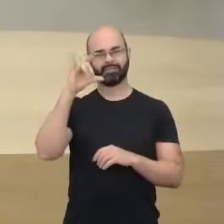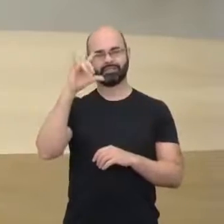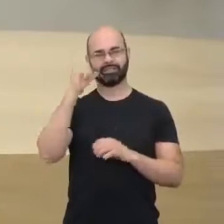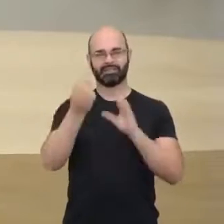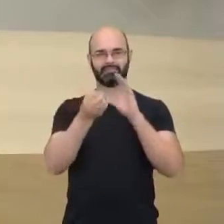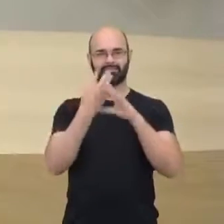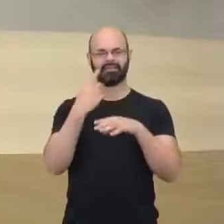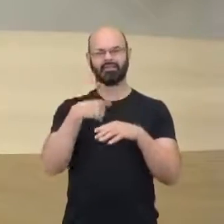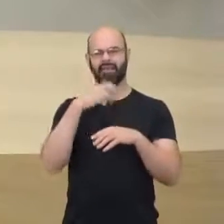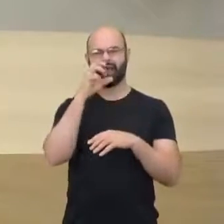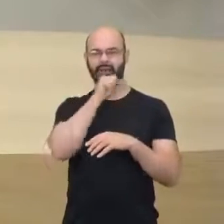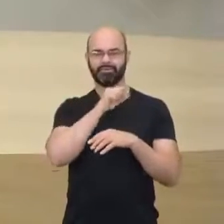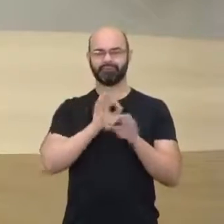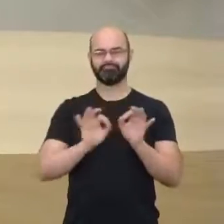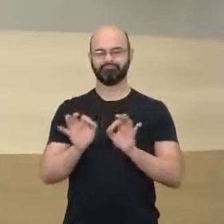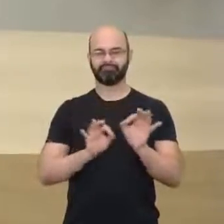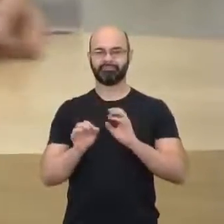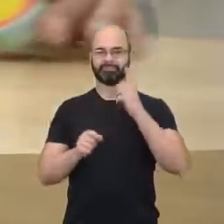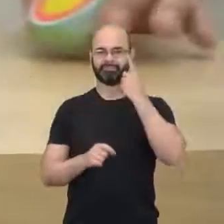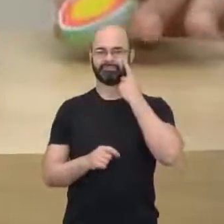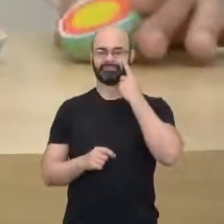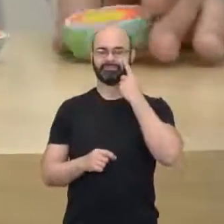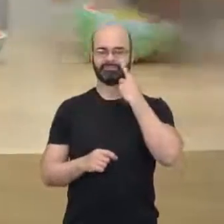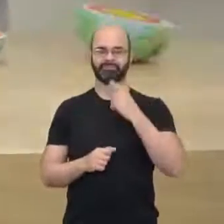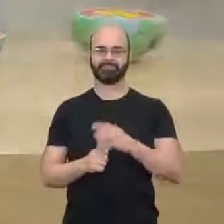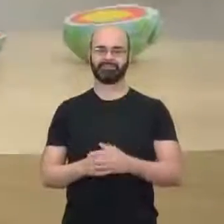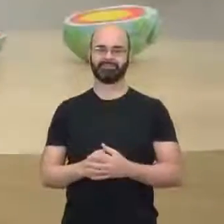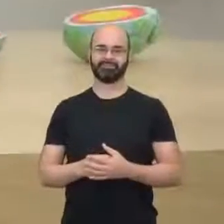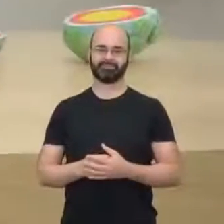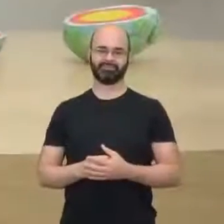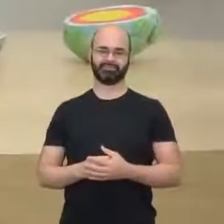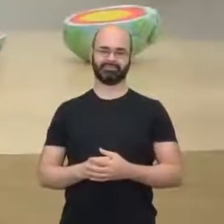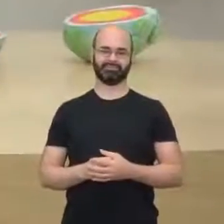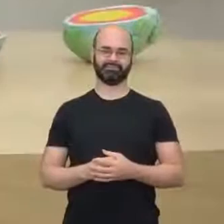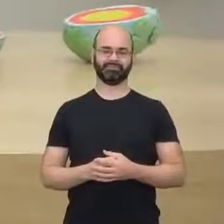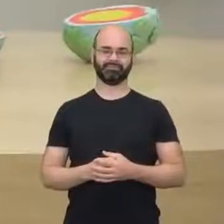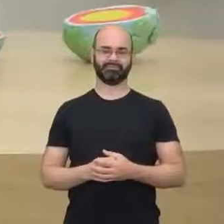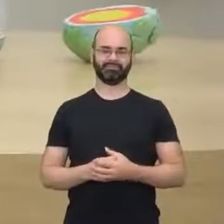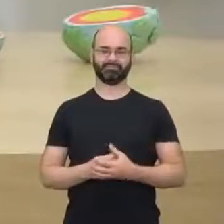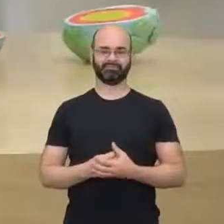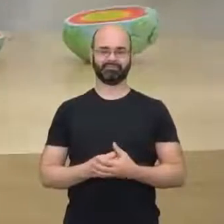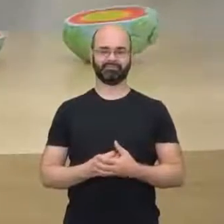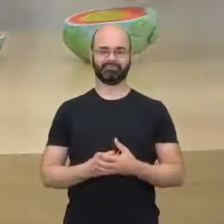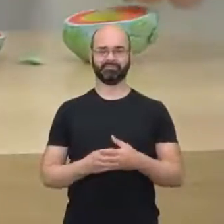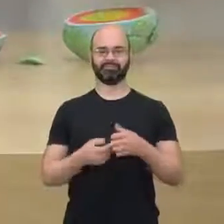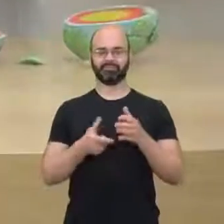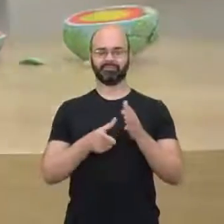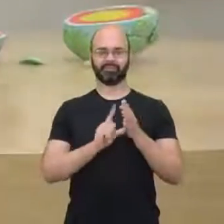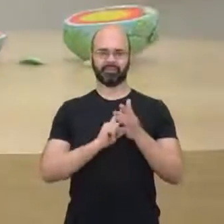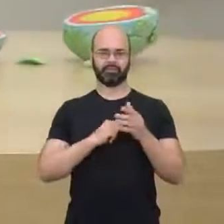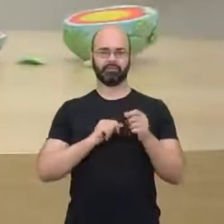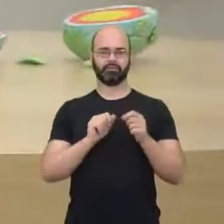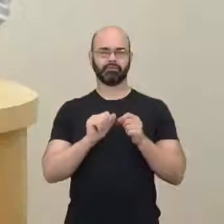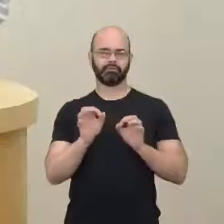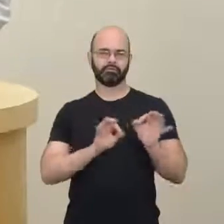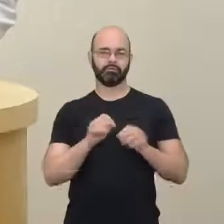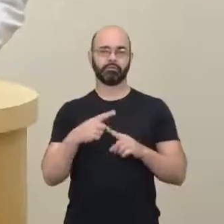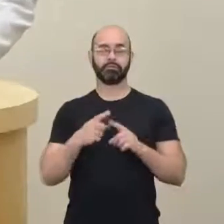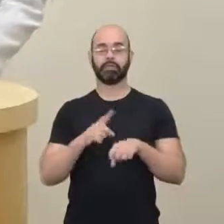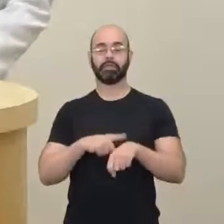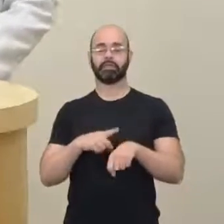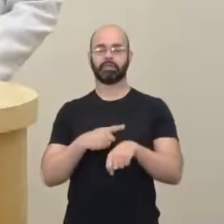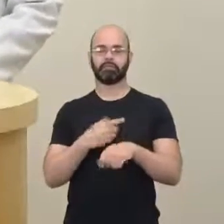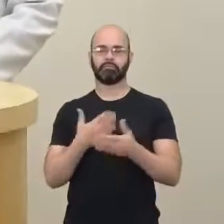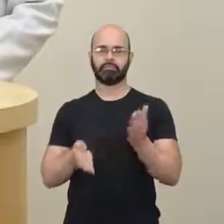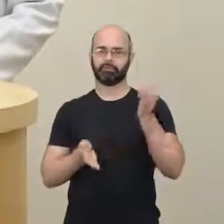fazer rapidinho aqui para vocês verem. Eu já deixei pré-pronto aqui para não tomar muito tempo da aula do professor. Então, ó,